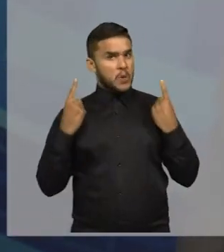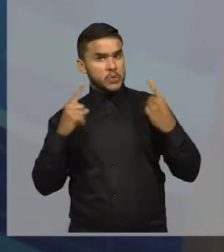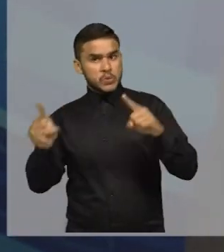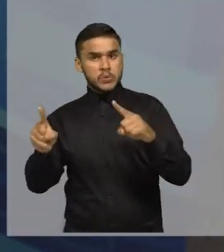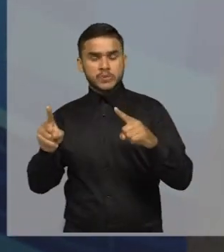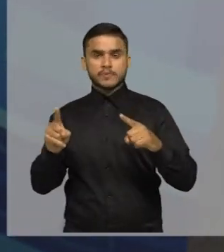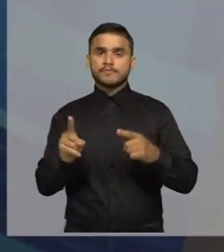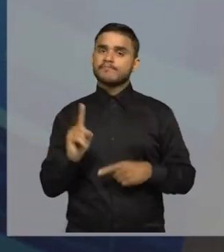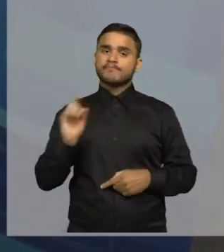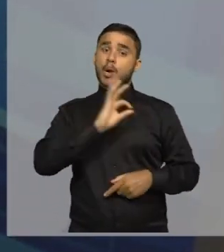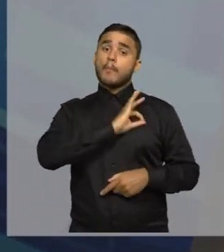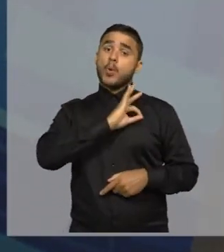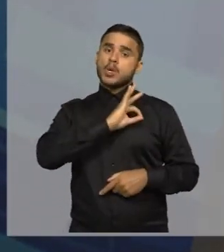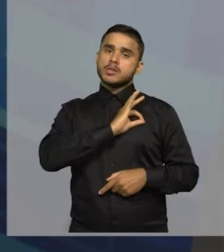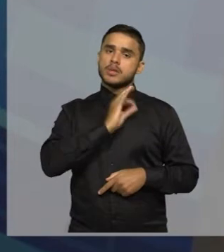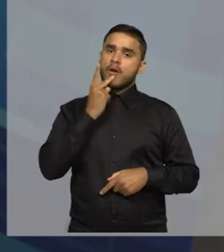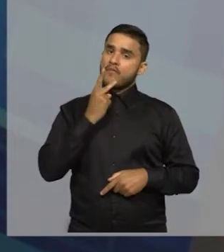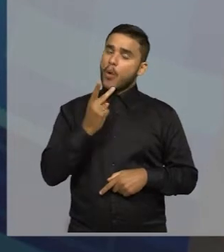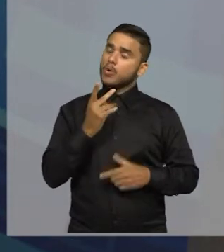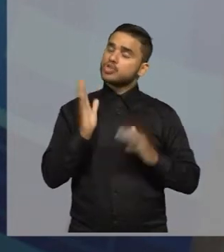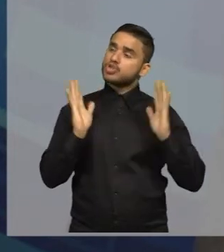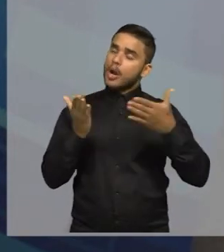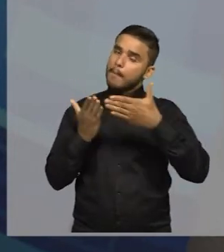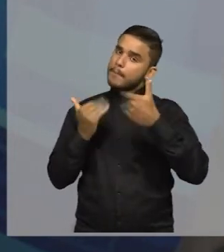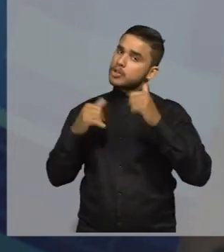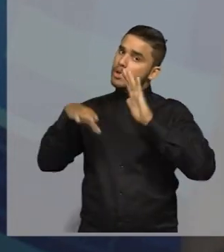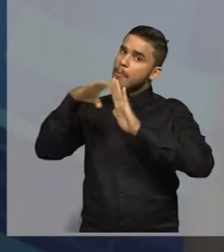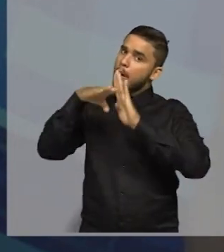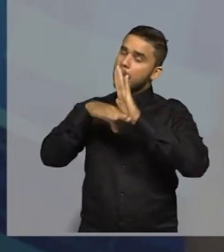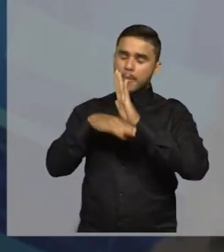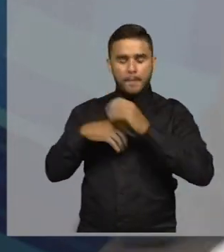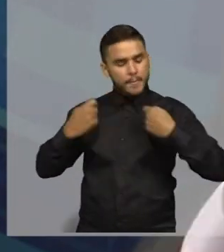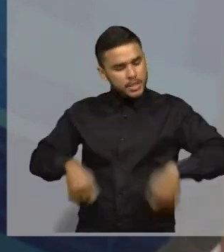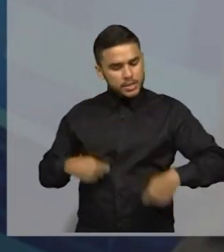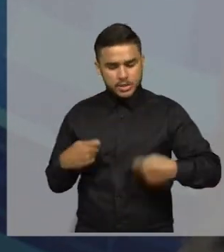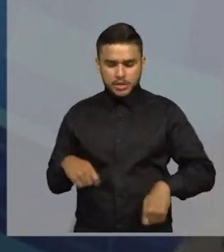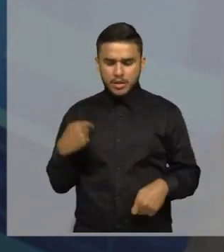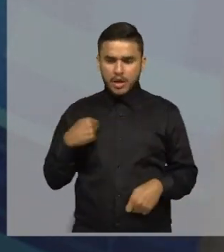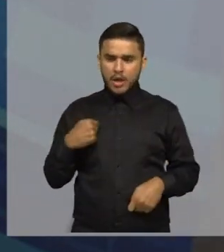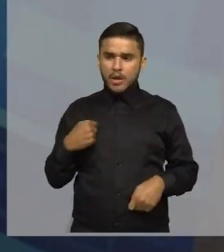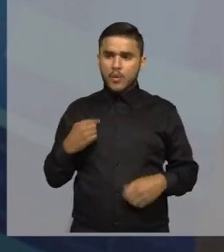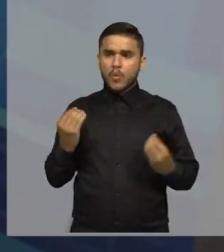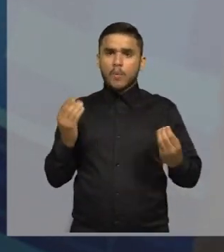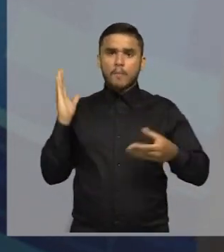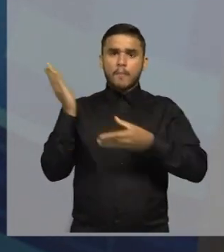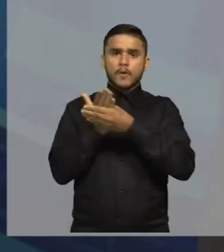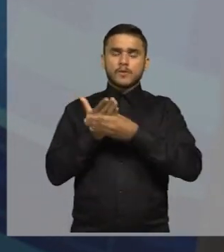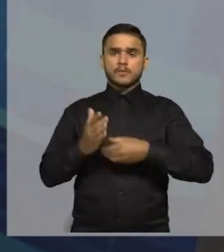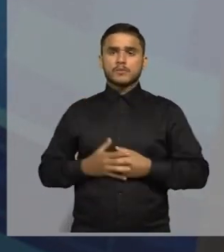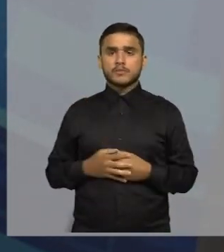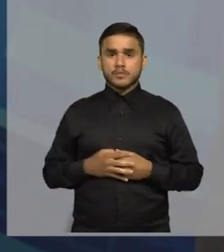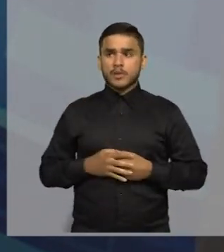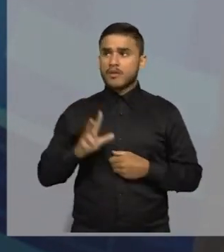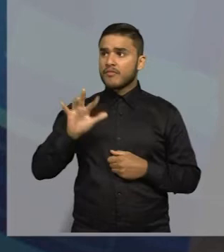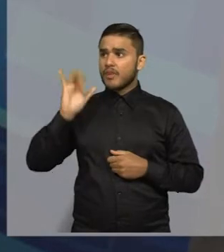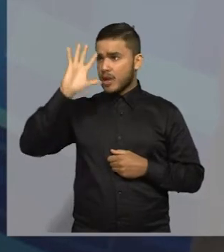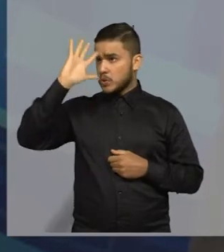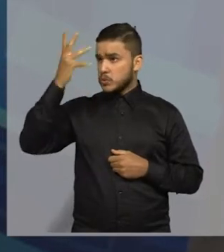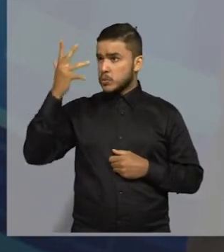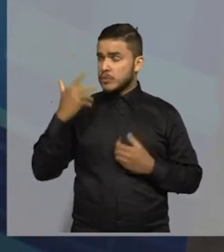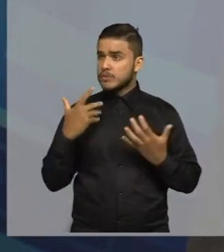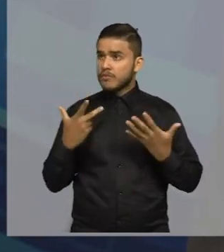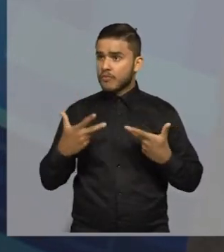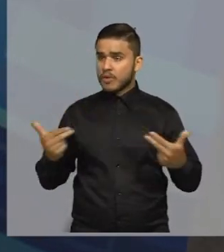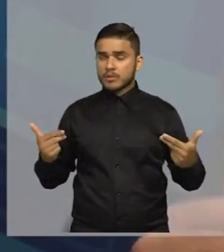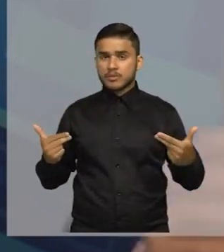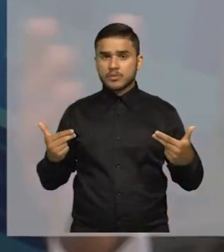reivindicação dos policiais. E que certamente, não vai resolver? É claro que não vai resolver. E os policiais